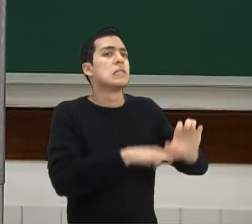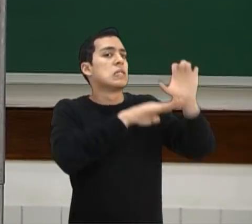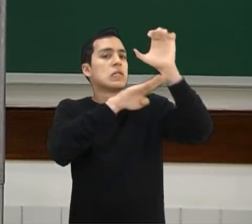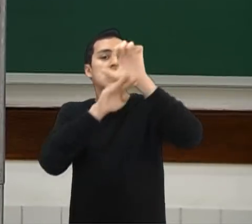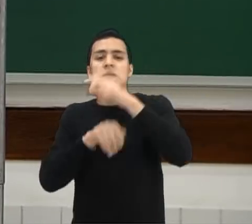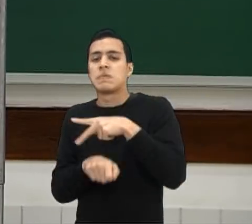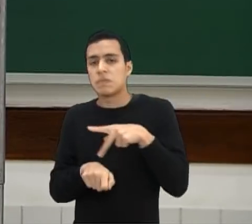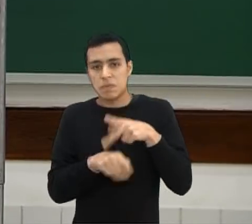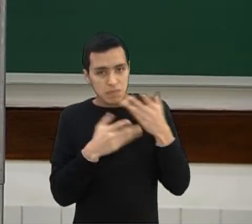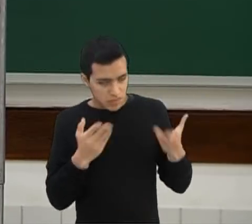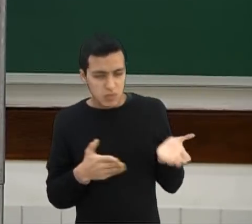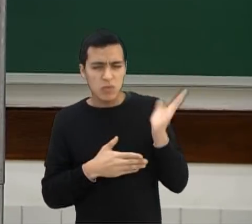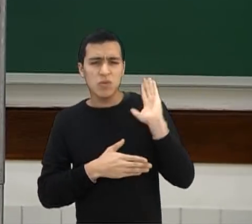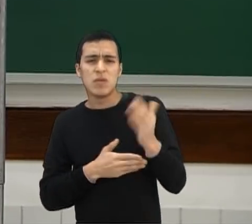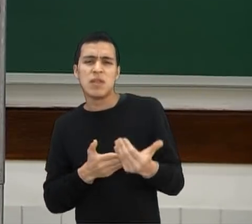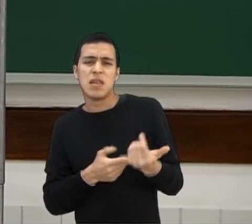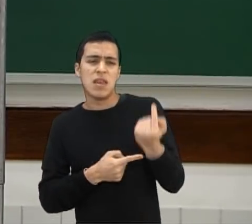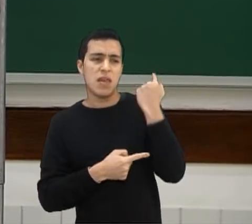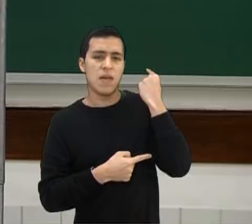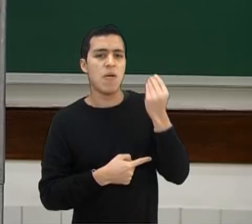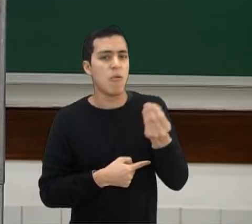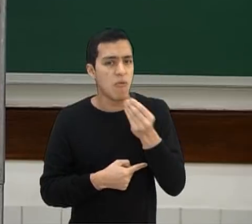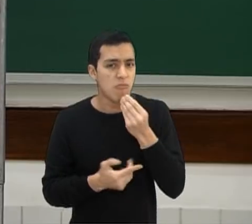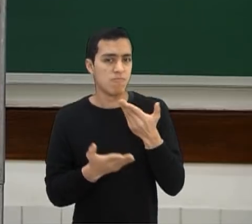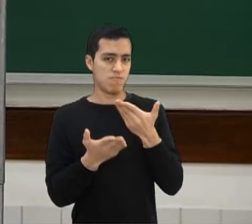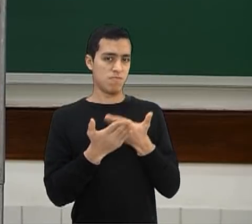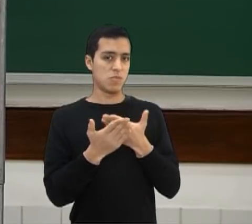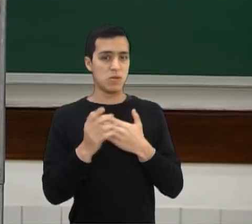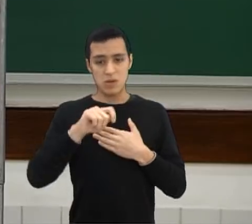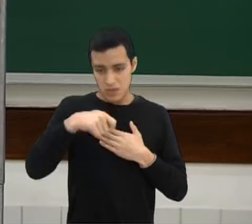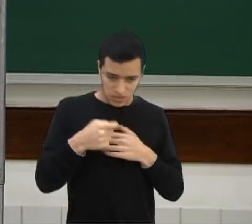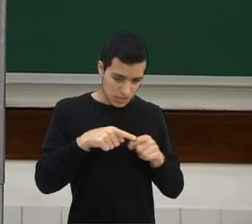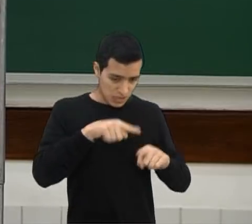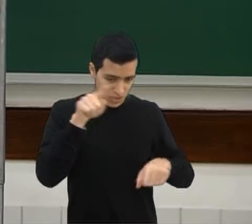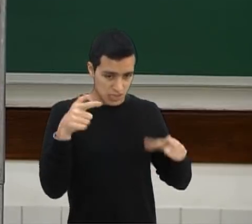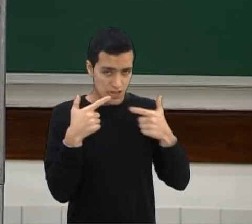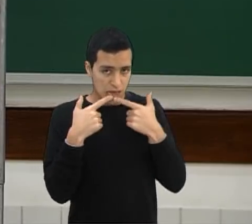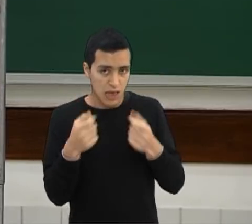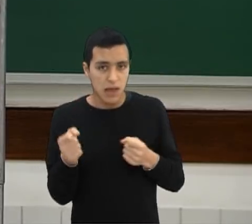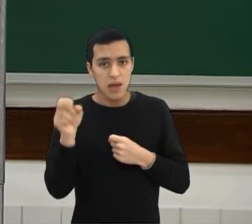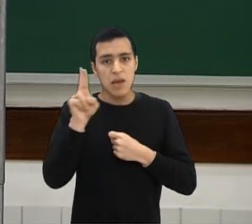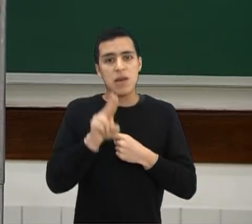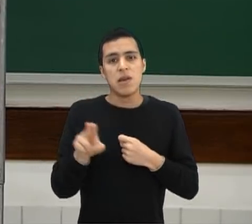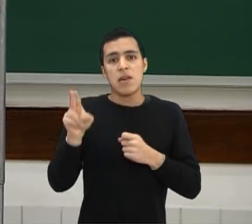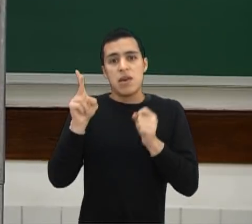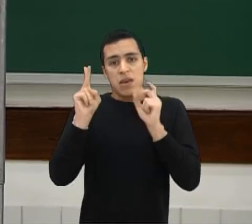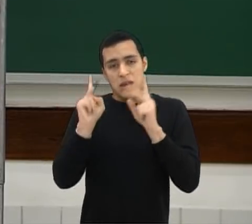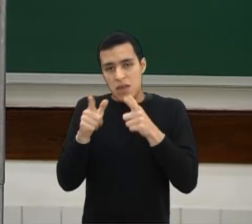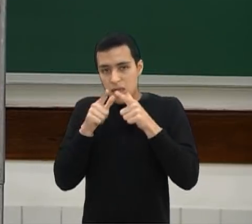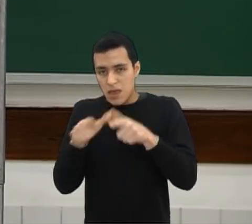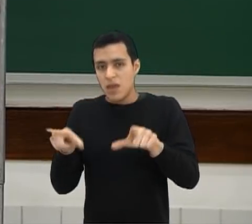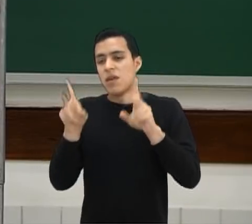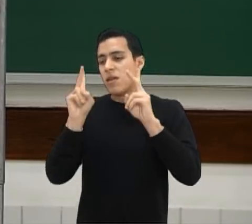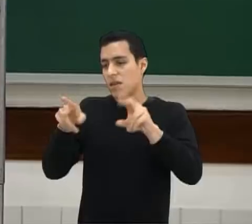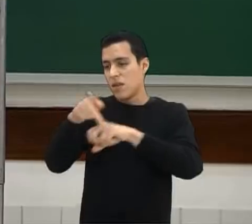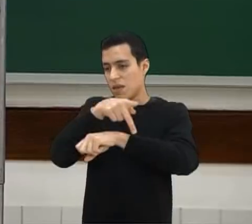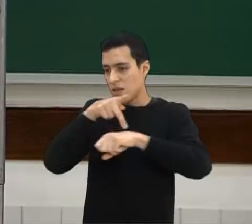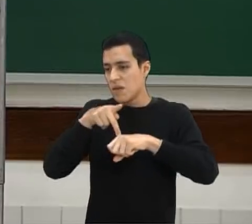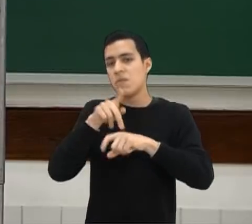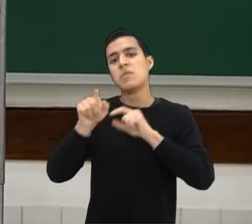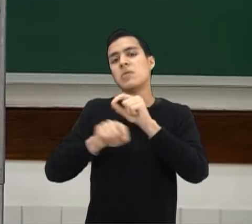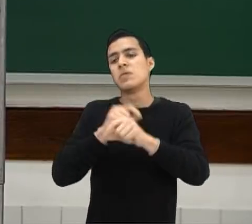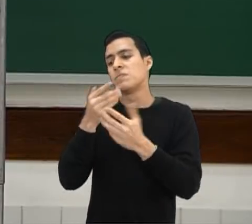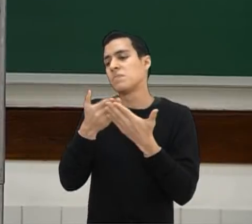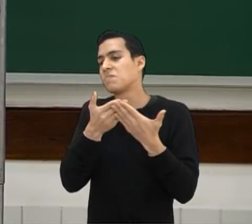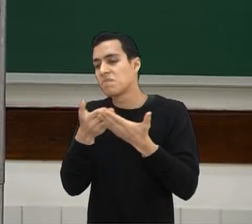país. Né? A gente já teve a oportunidade de estudar, né, a questão das variantes linguísticas utilizadas numa mesma língua dentro de um mesmo país, vimos